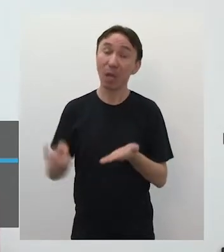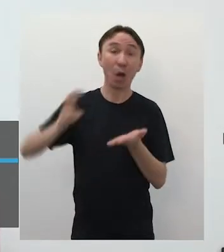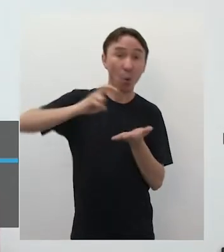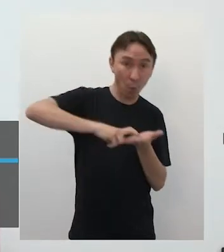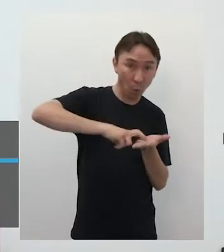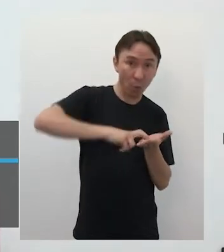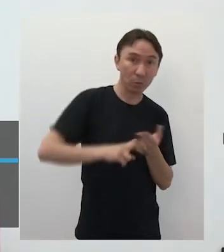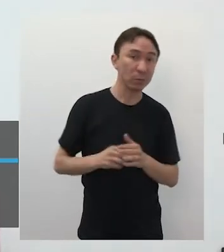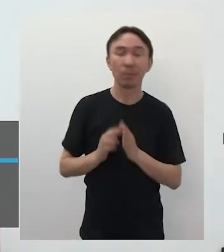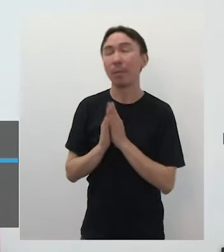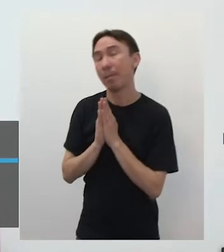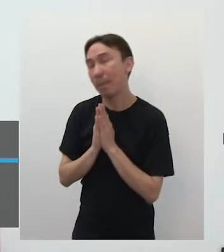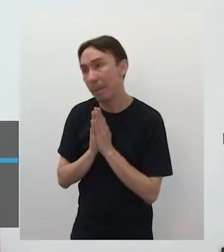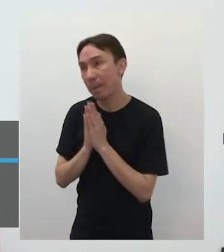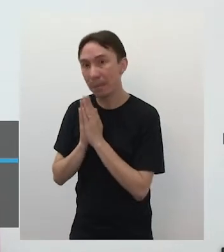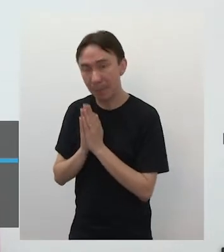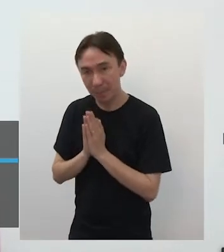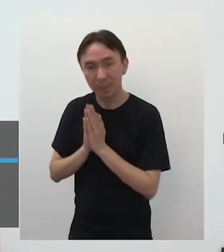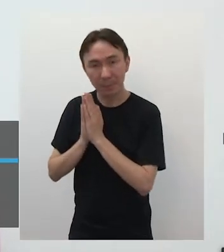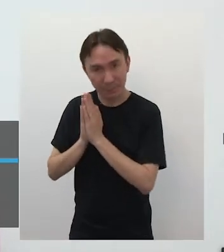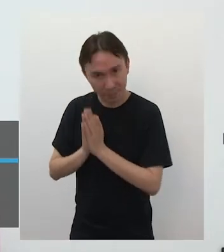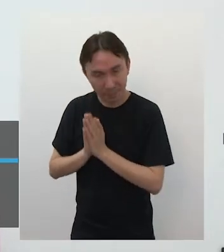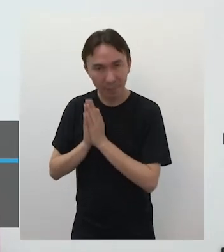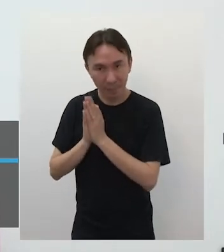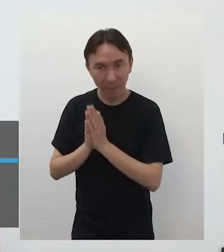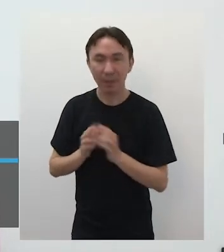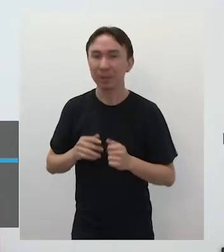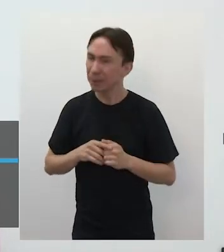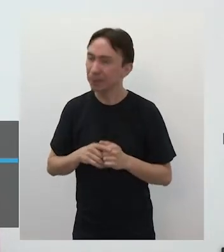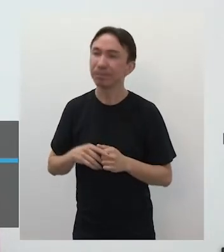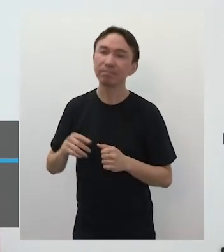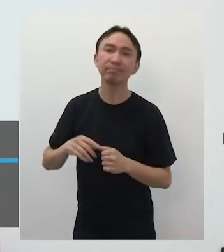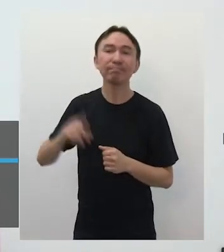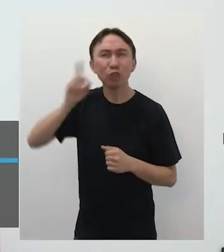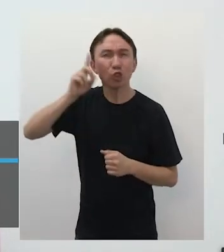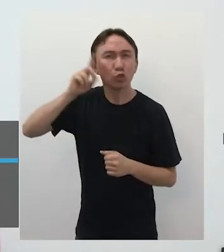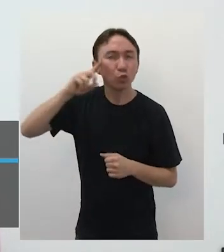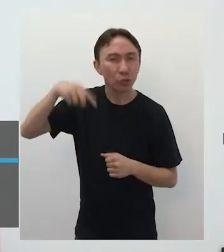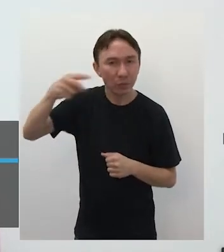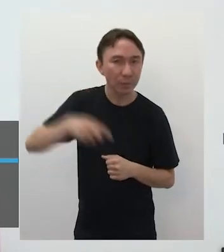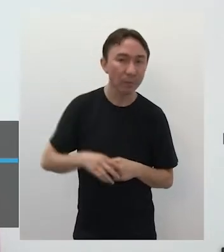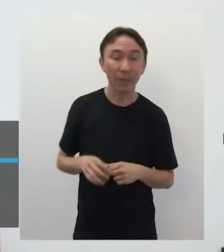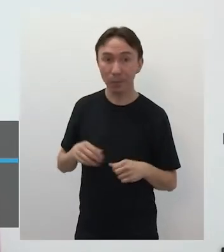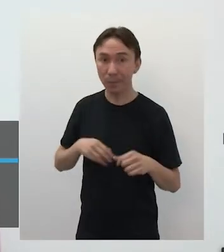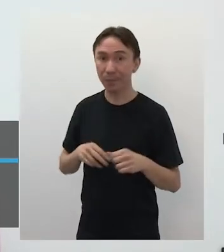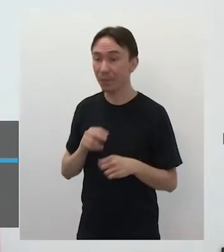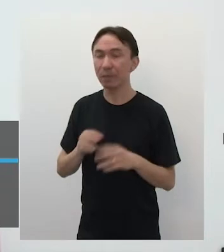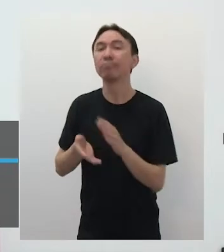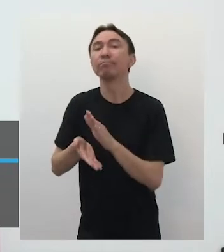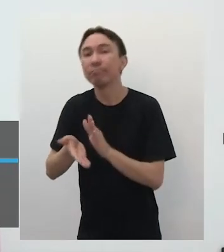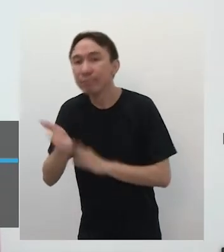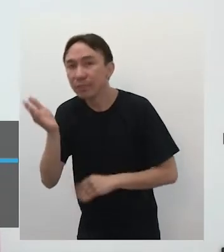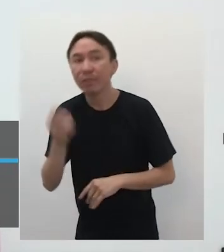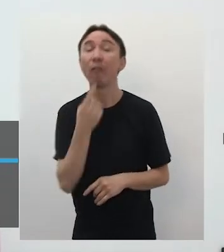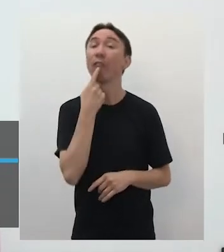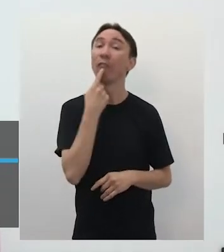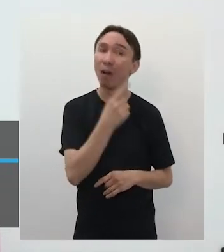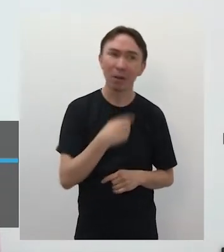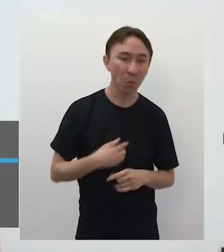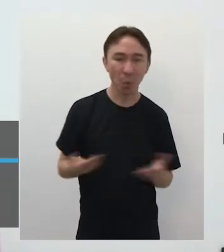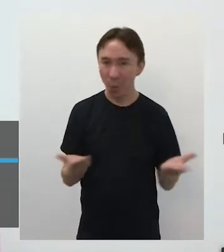os ambientes todos organizados. Então, fazemos parte de um corpo, né? Cada um tem um pedacinho e juntos